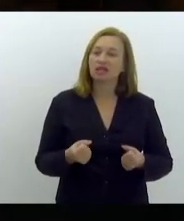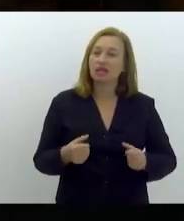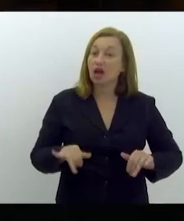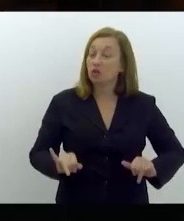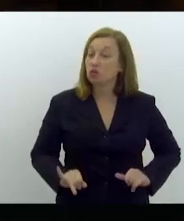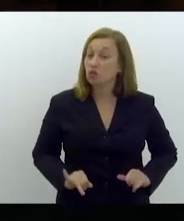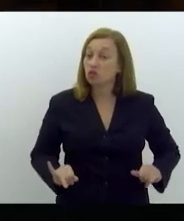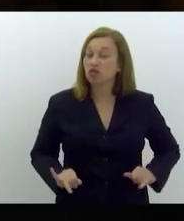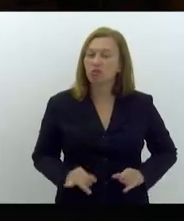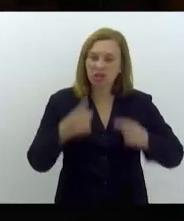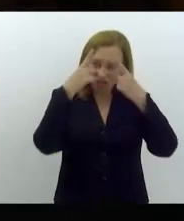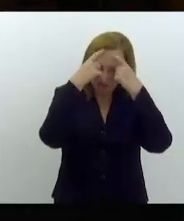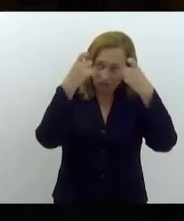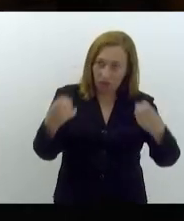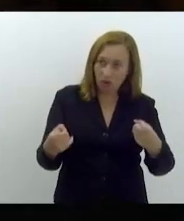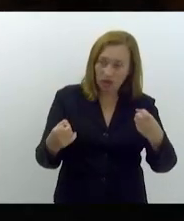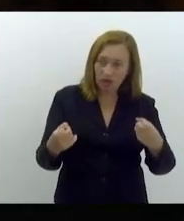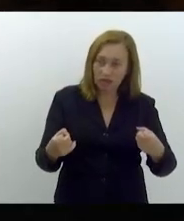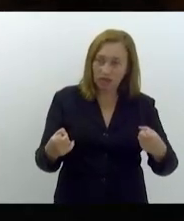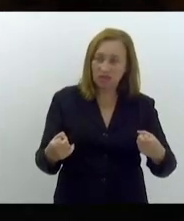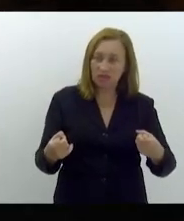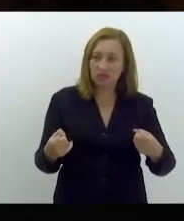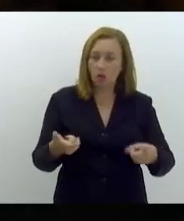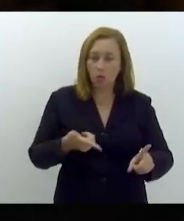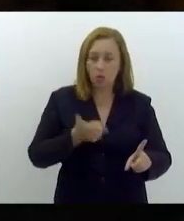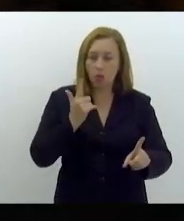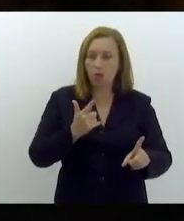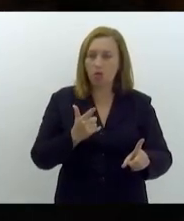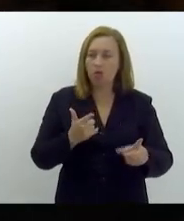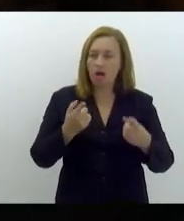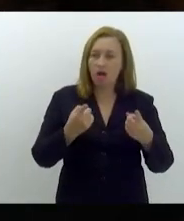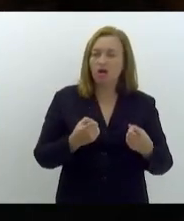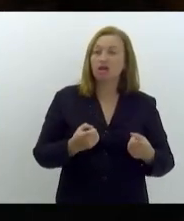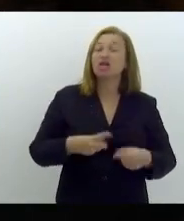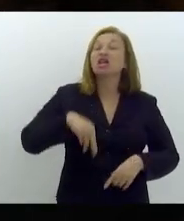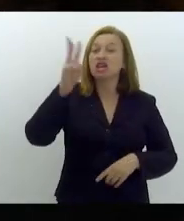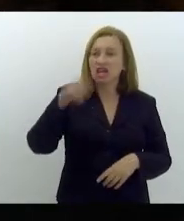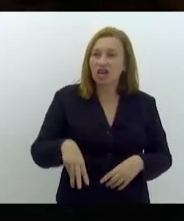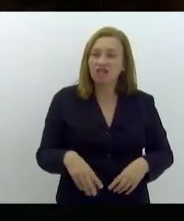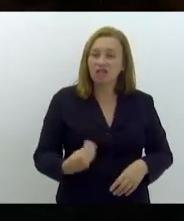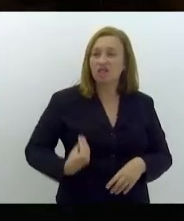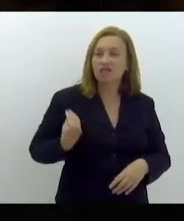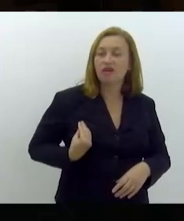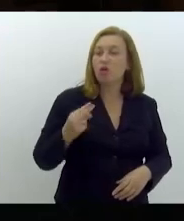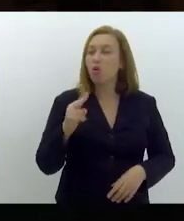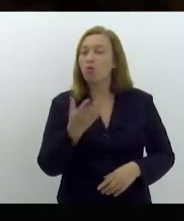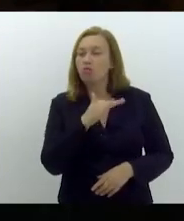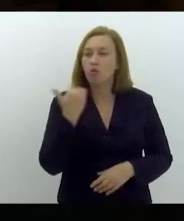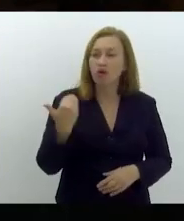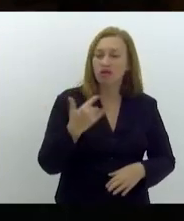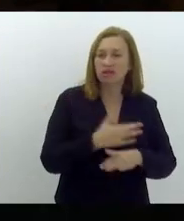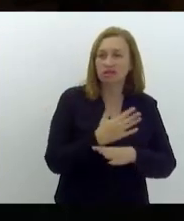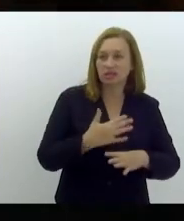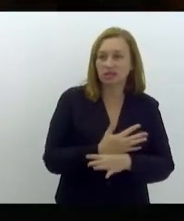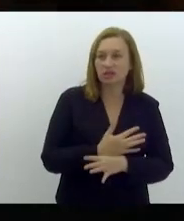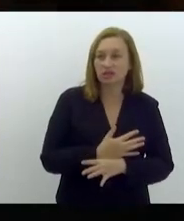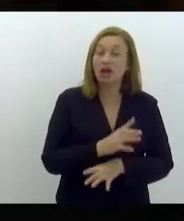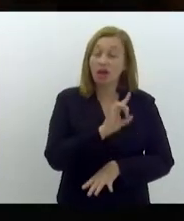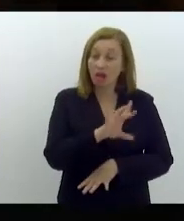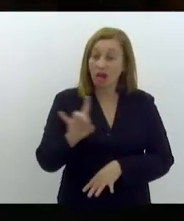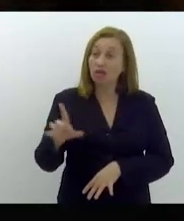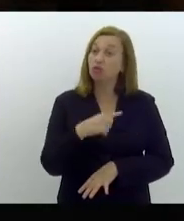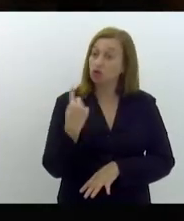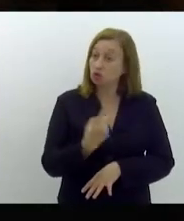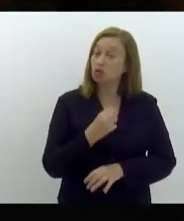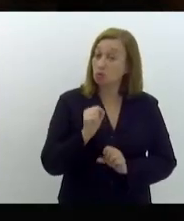violência e o braço armado do Estado ditando quem vai viver e quem vai morrer nessa sociedade uma hora cada um de nós